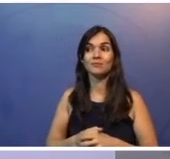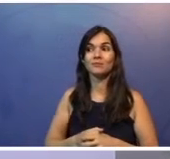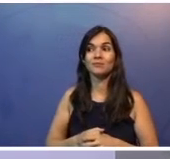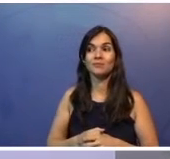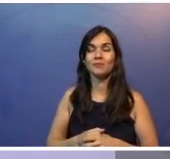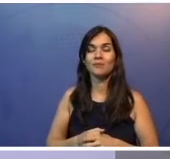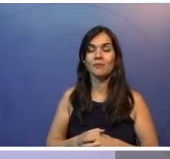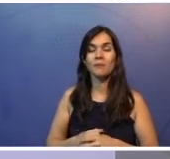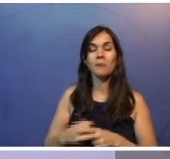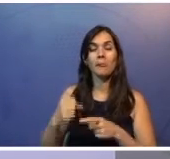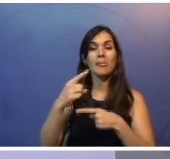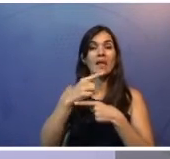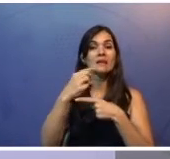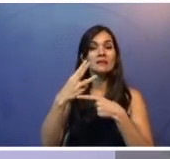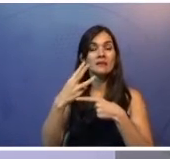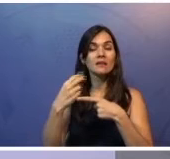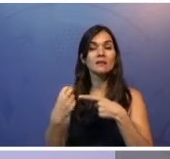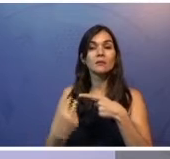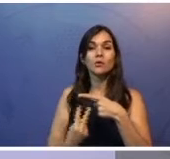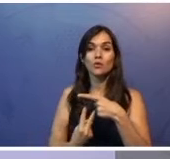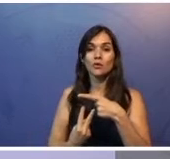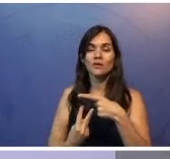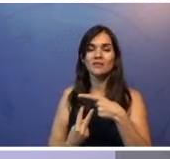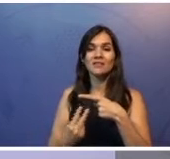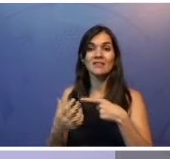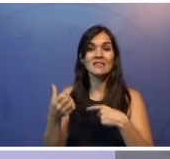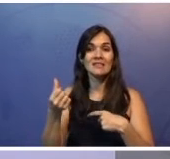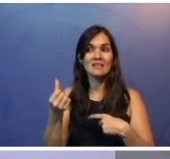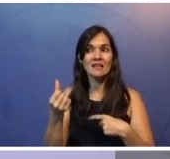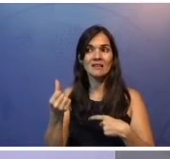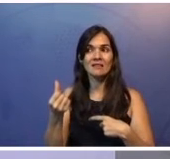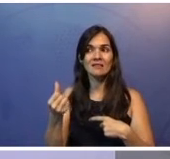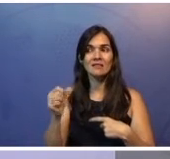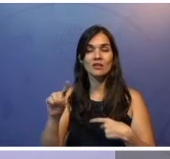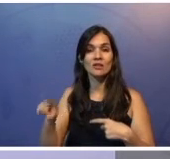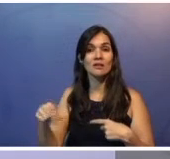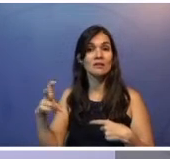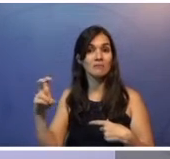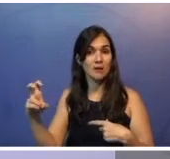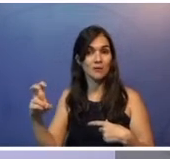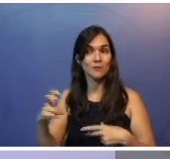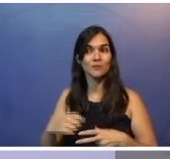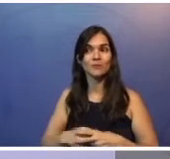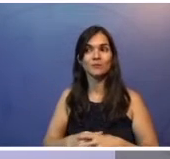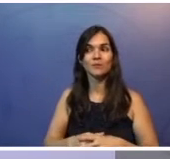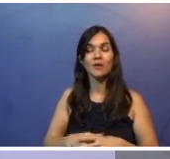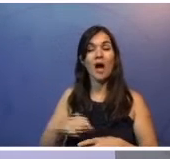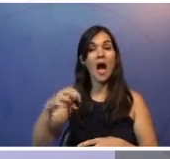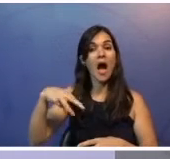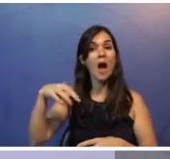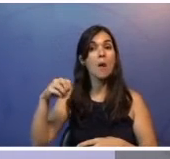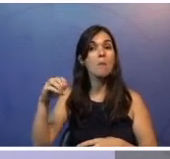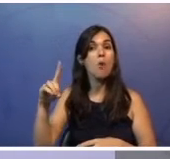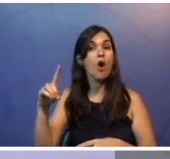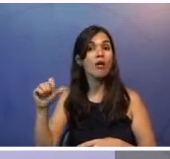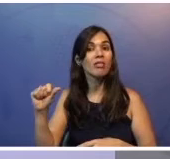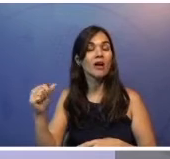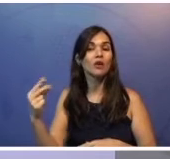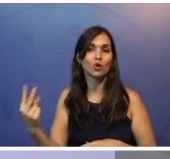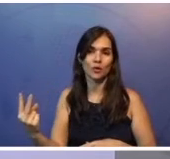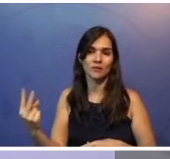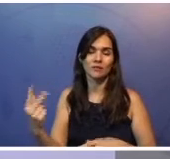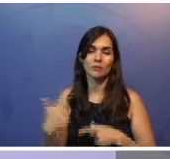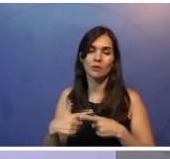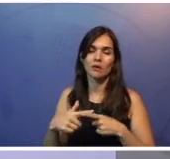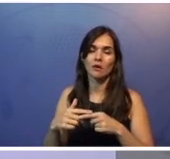8 13 / 26 e meio e a moda é o número 2 que apareceu